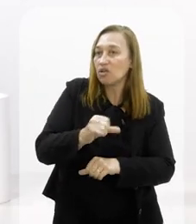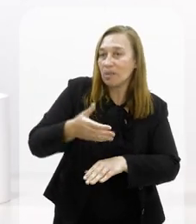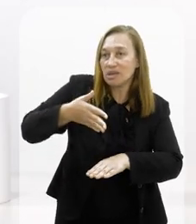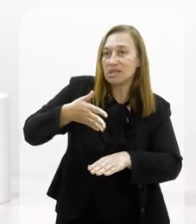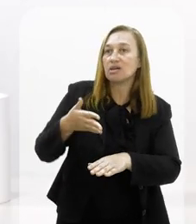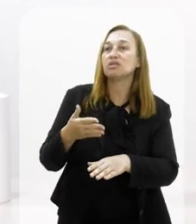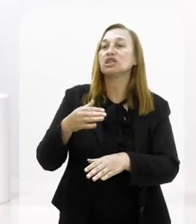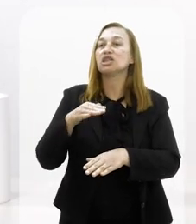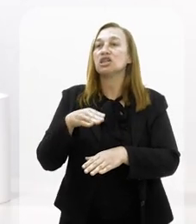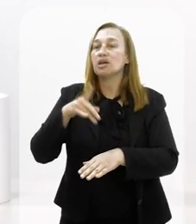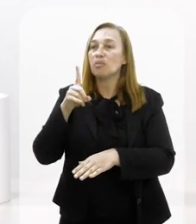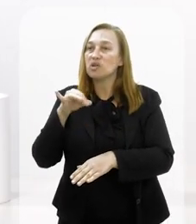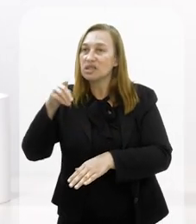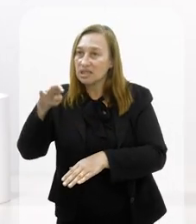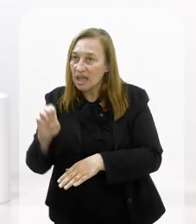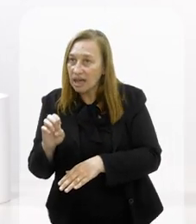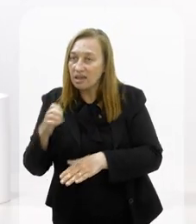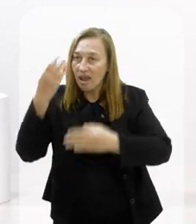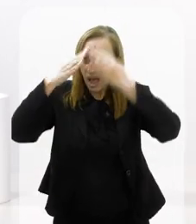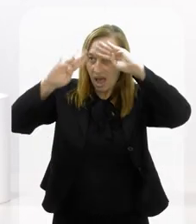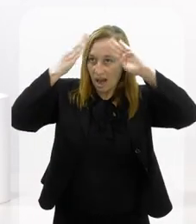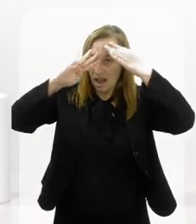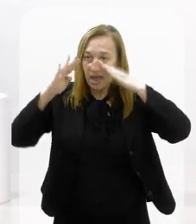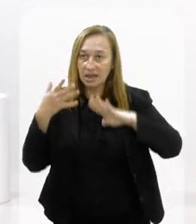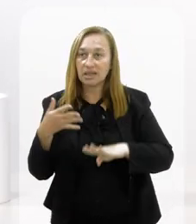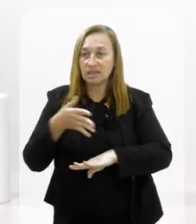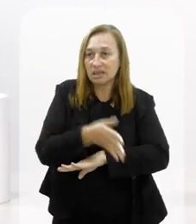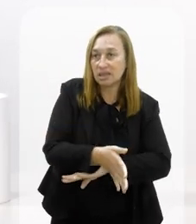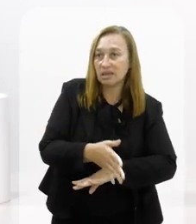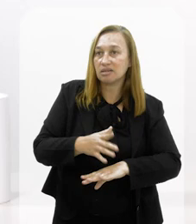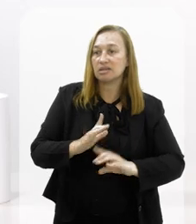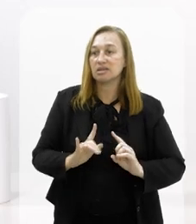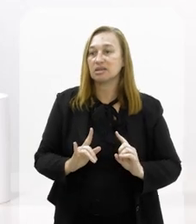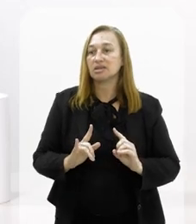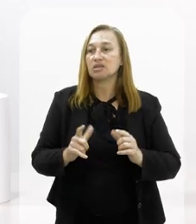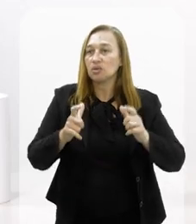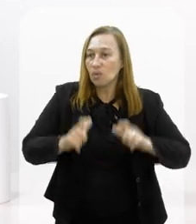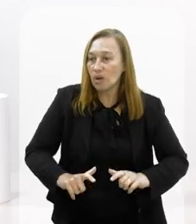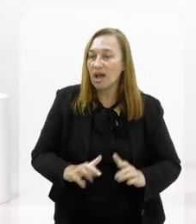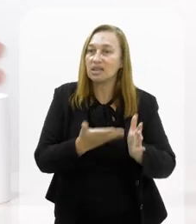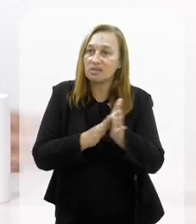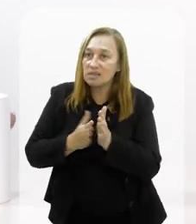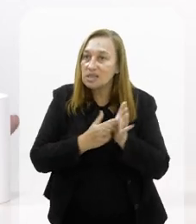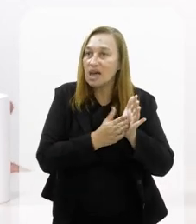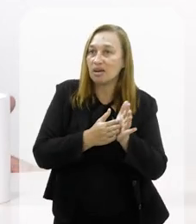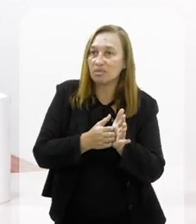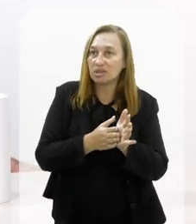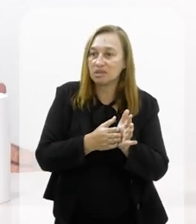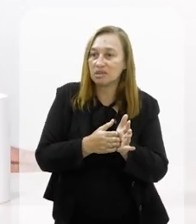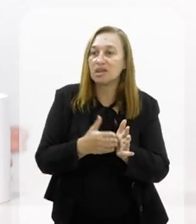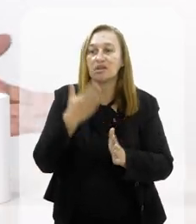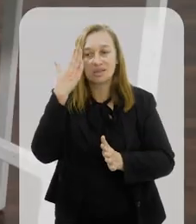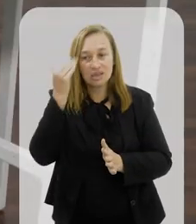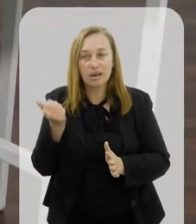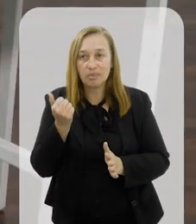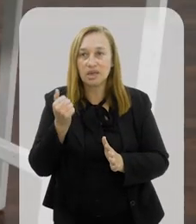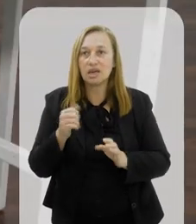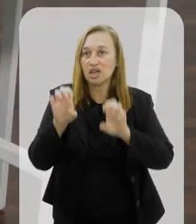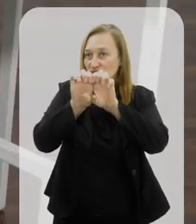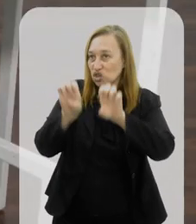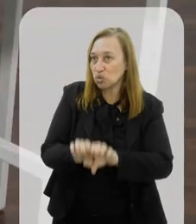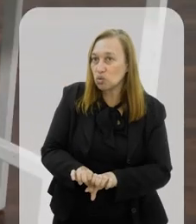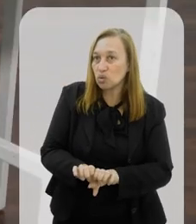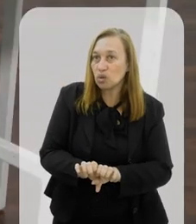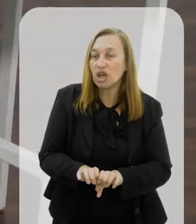da Mocidade Alegre na fábrica e como eu já tinha trabalhado anteriormente na fábrica eu sabia como usar o prédio a estrutura como